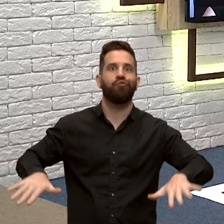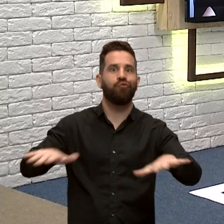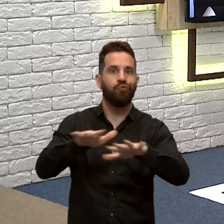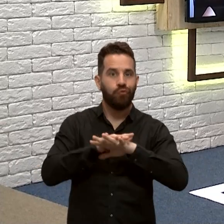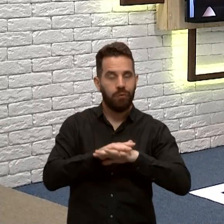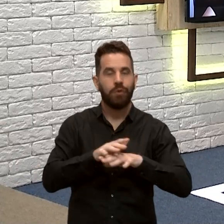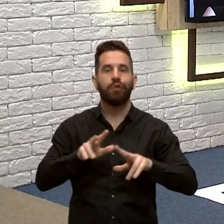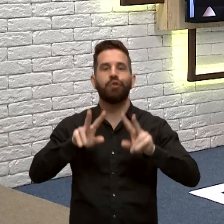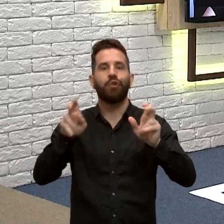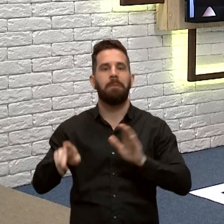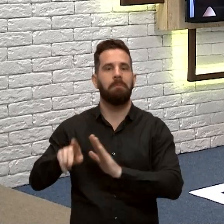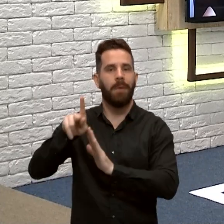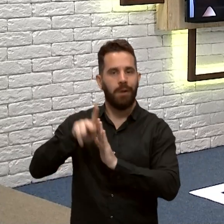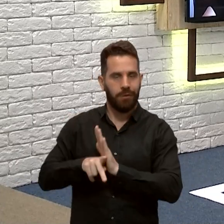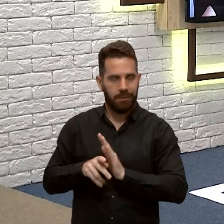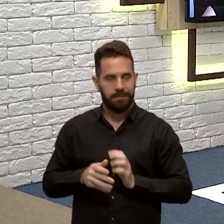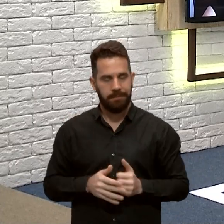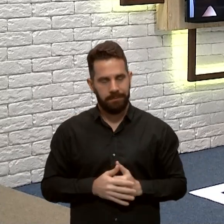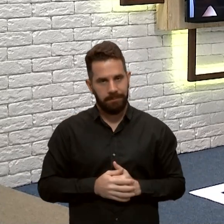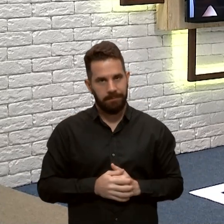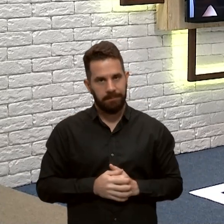do projeto.